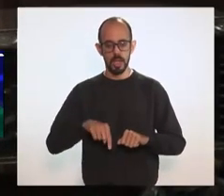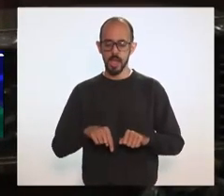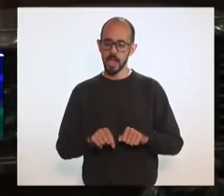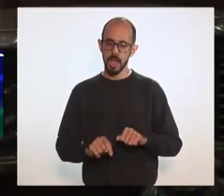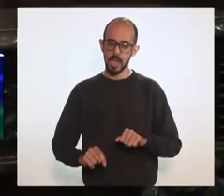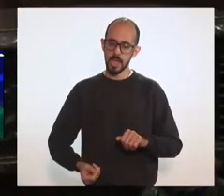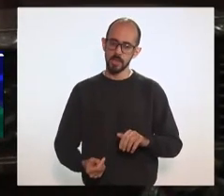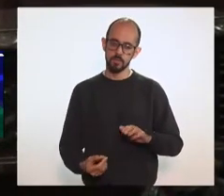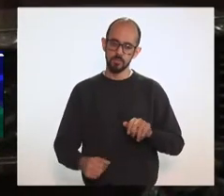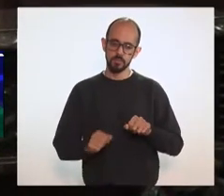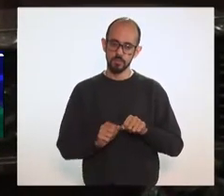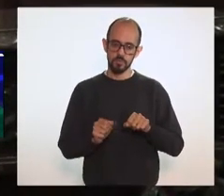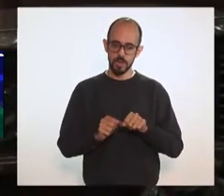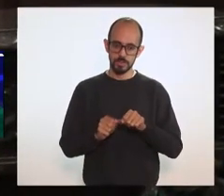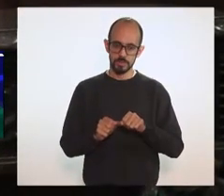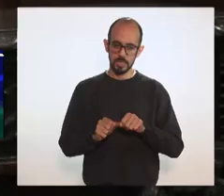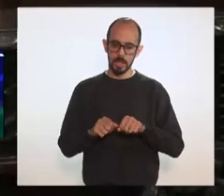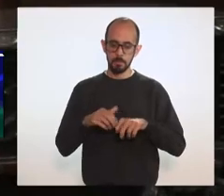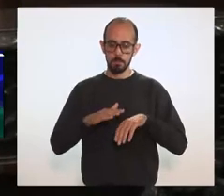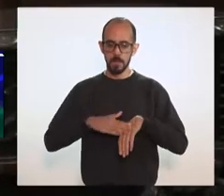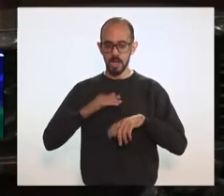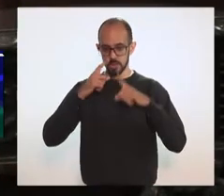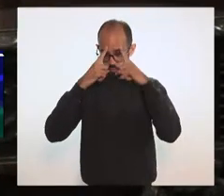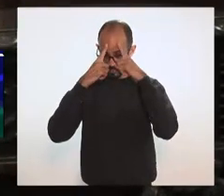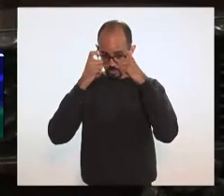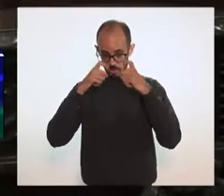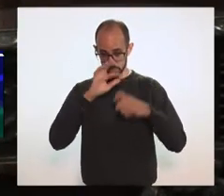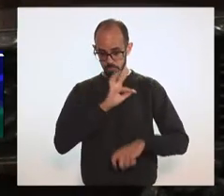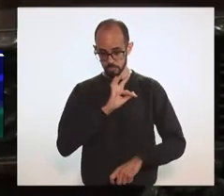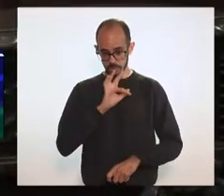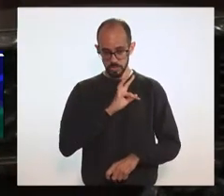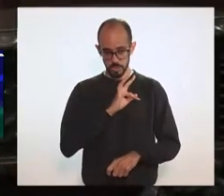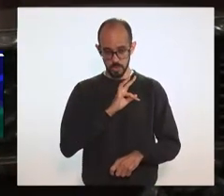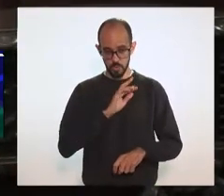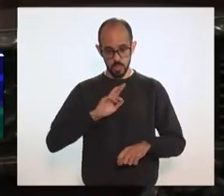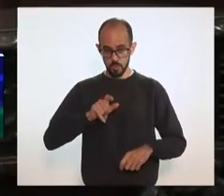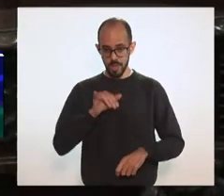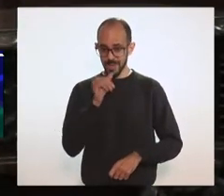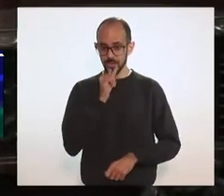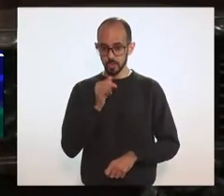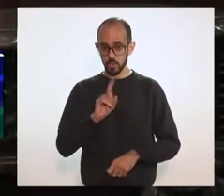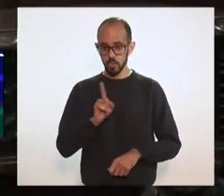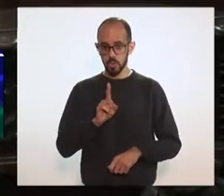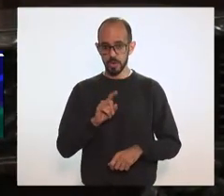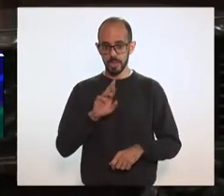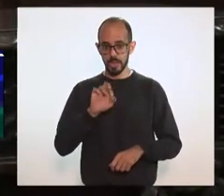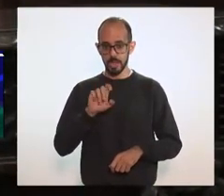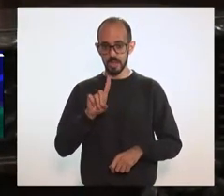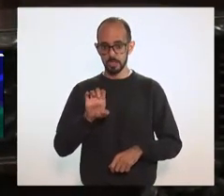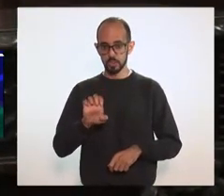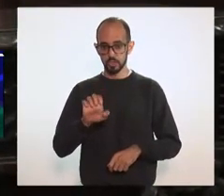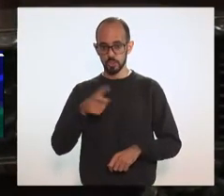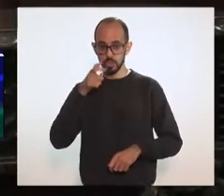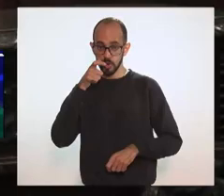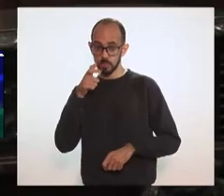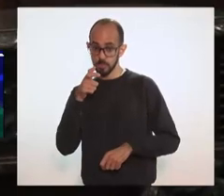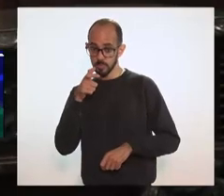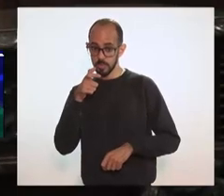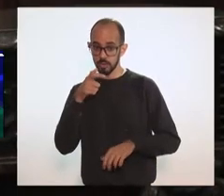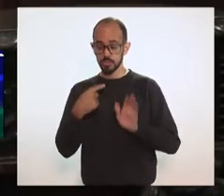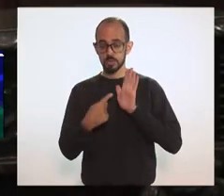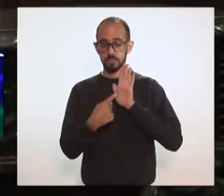nas operações policiais. Então, não é à toa que a Rede de Observatórios da Segurança apresenta um aumento em